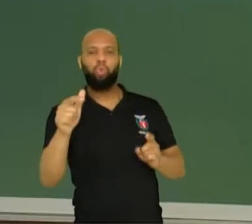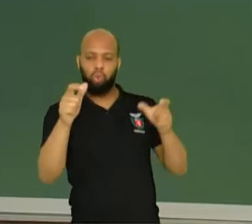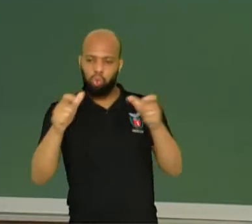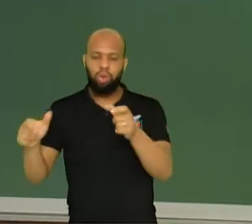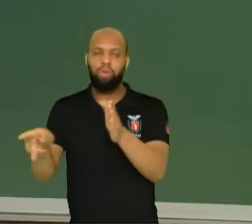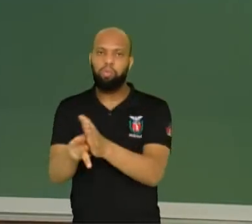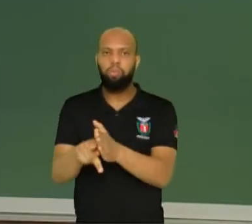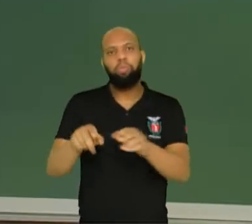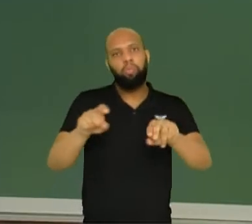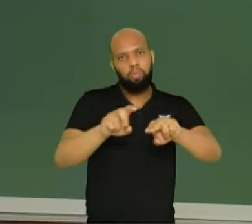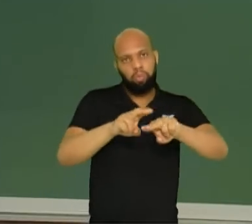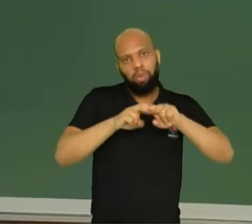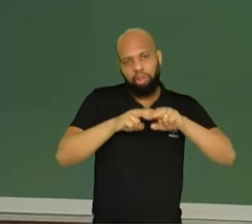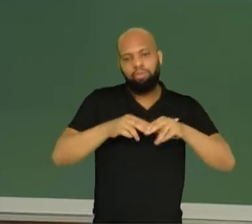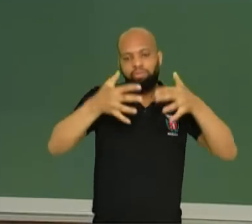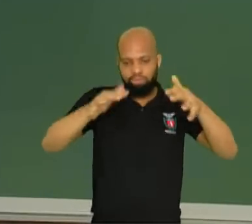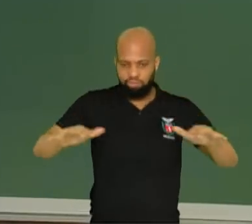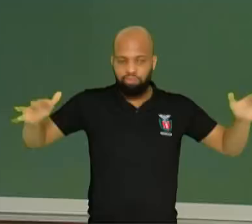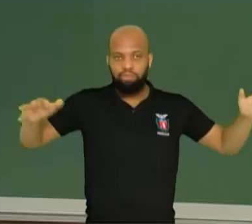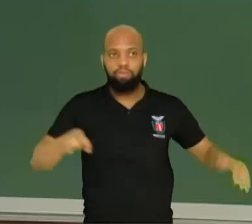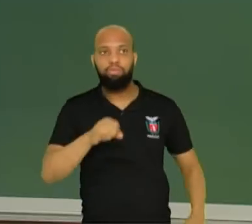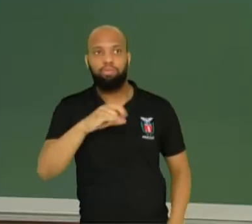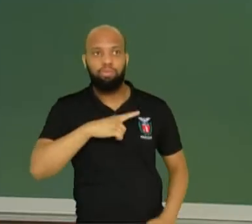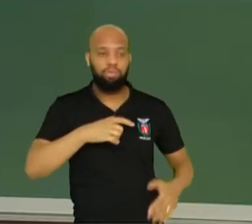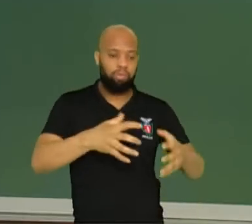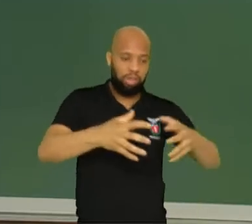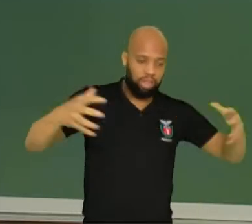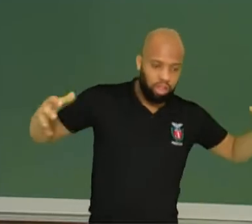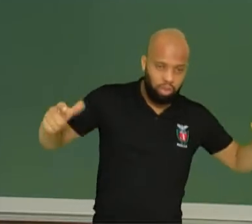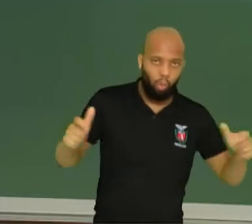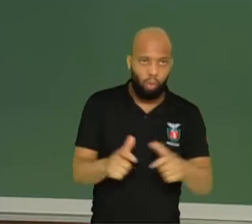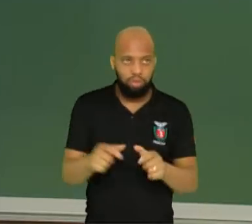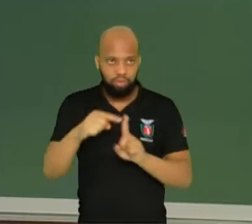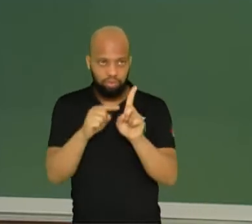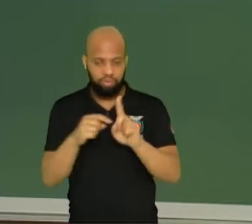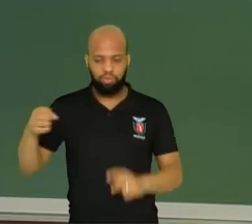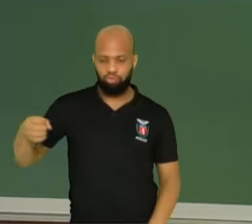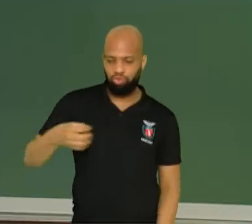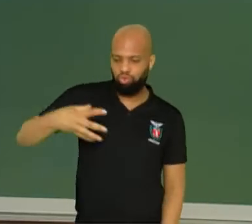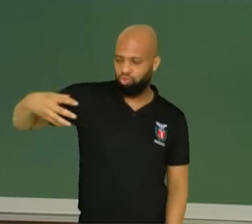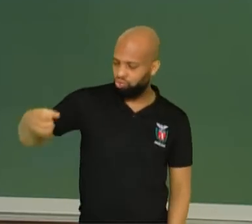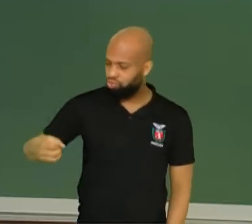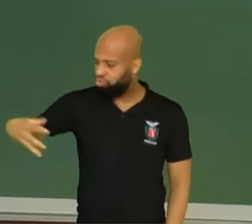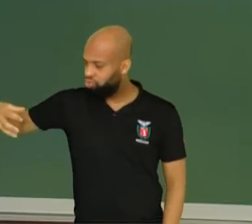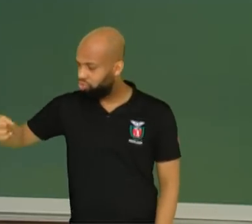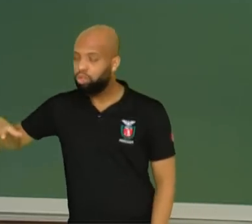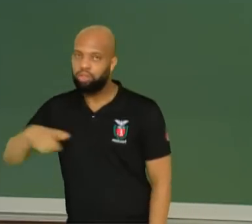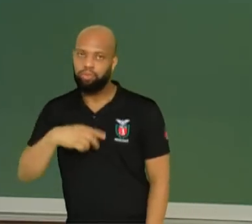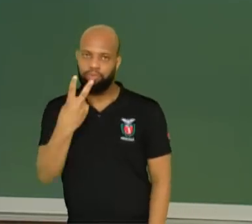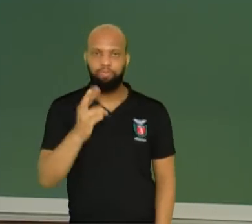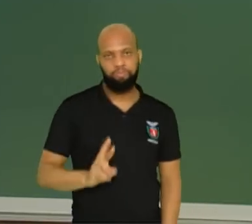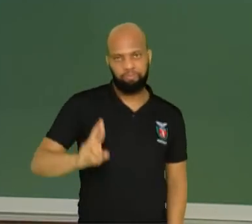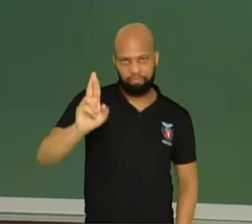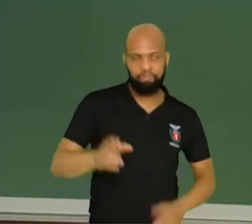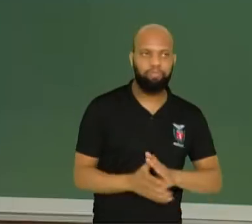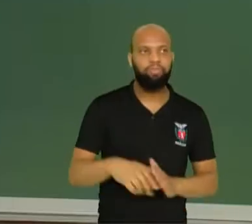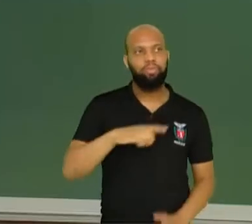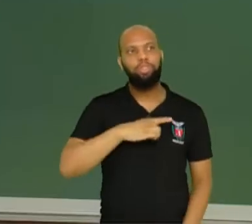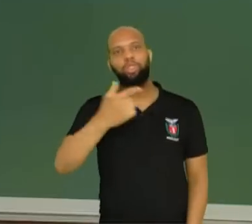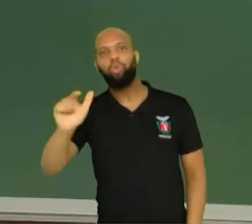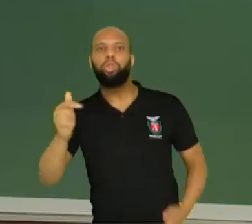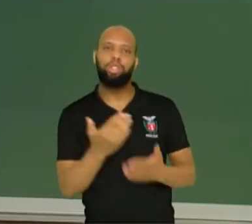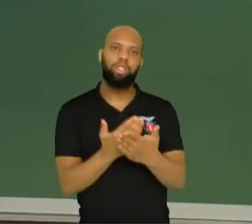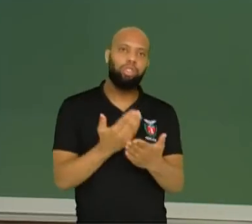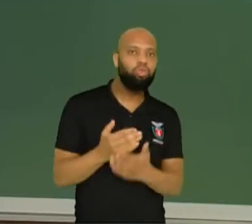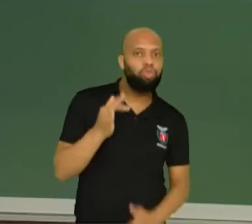para sanar as curiosidades de vocês quanto a maior e menor tipo de água-viva, a gente tem aqui os 2 representantes. Em outras aulas aí